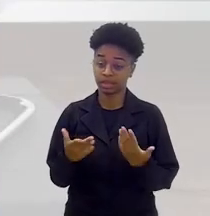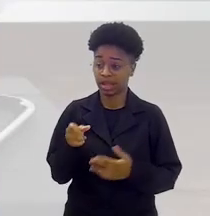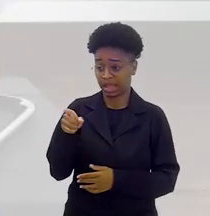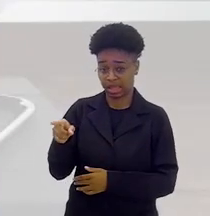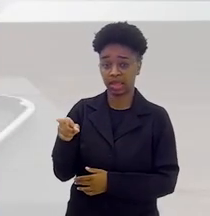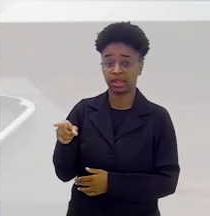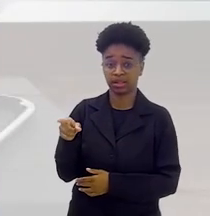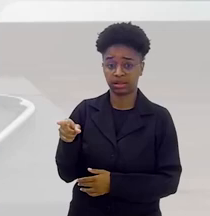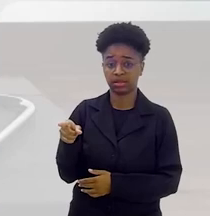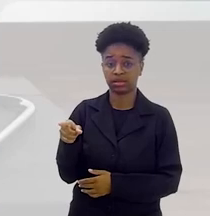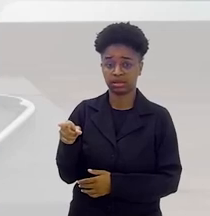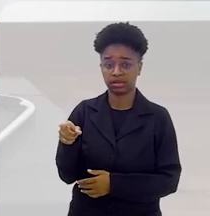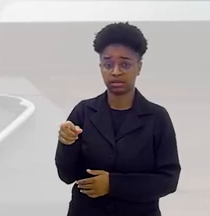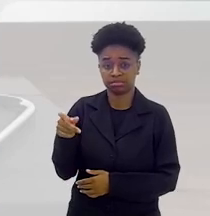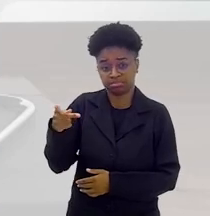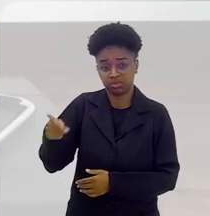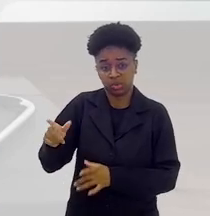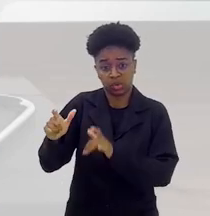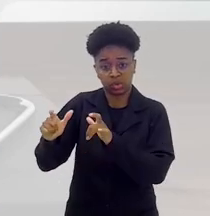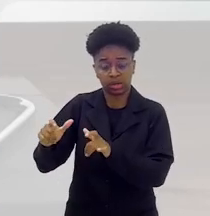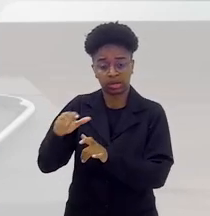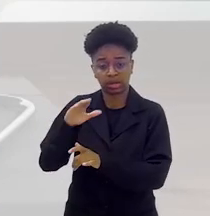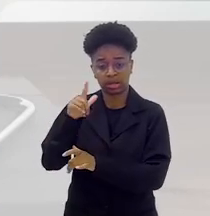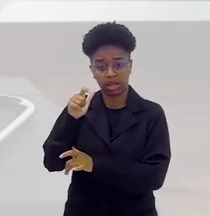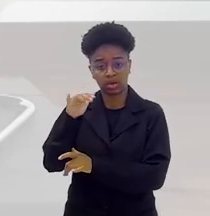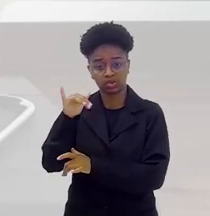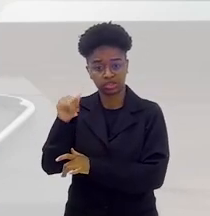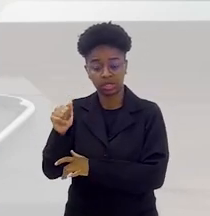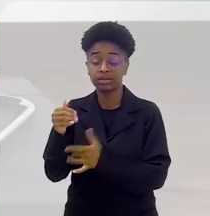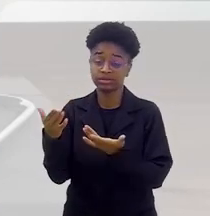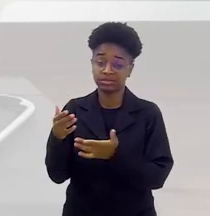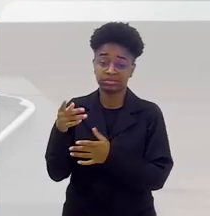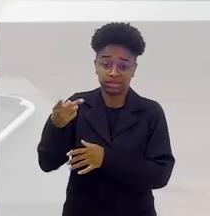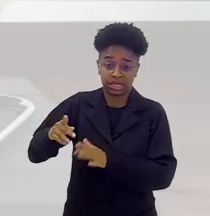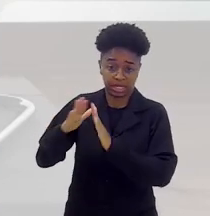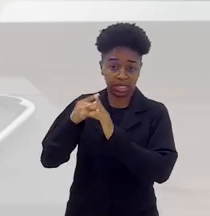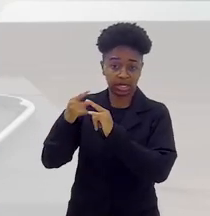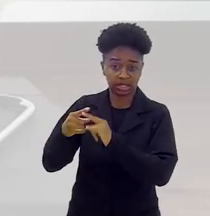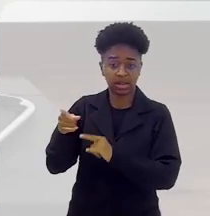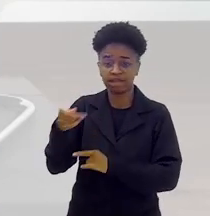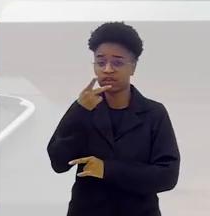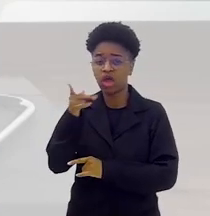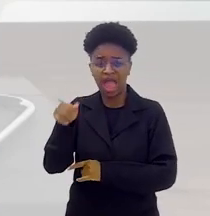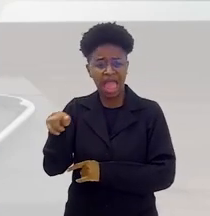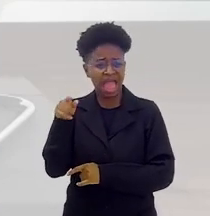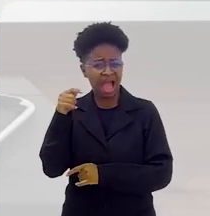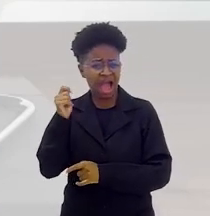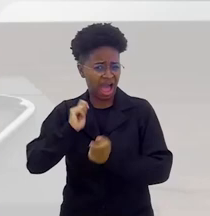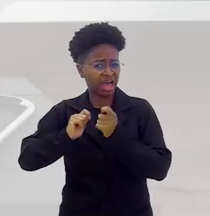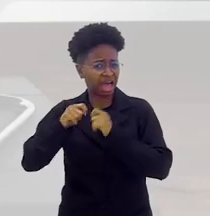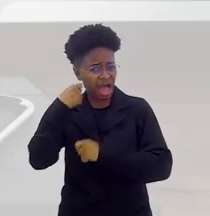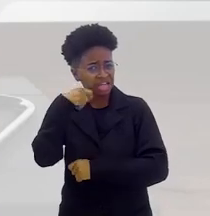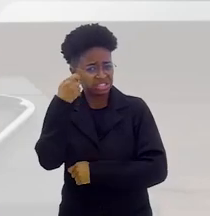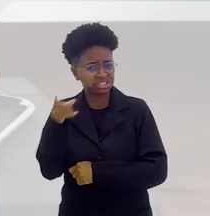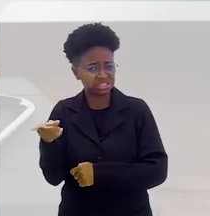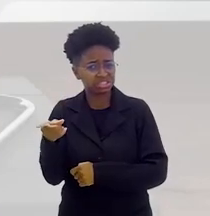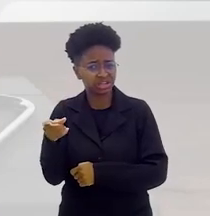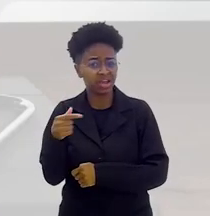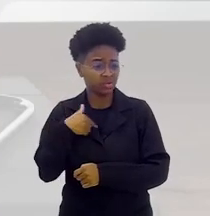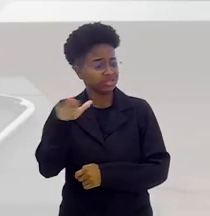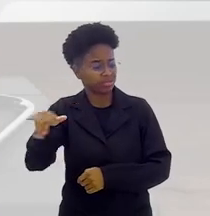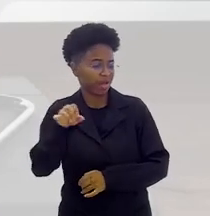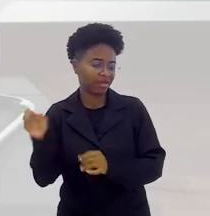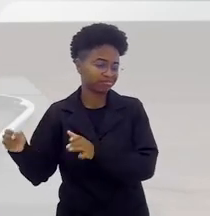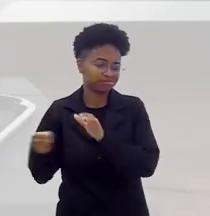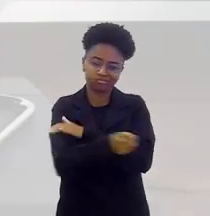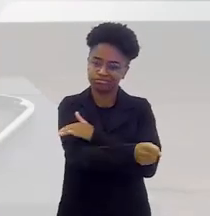aí ele era de lá, da Cláudia da Rodrigues. Cláudia Rodrigues era da paróquia. E o padre falou comigo, olha, tem um garoto aí que é artista. Quando eu olhei, eu falei, esse que é o